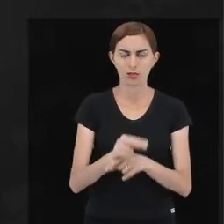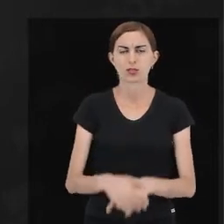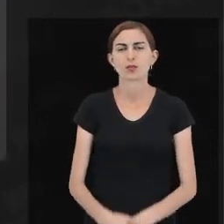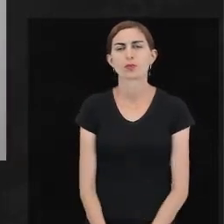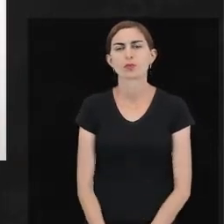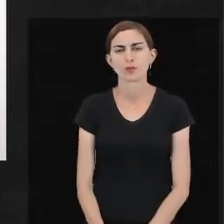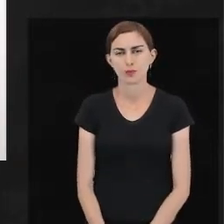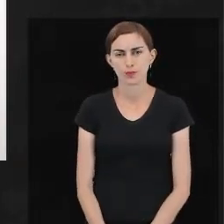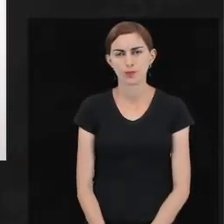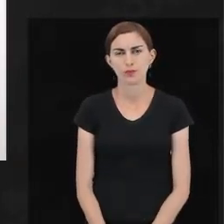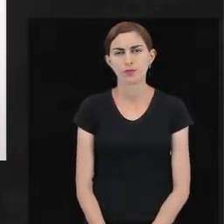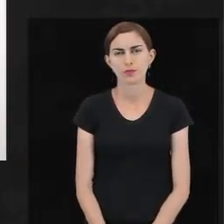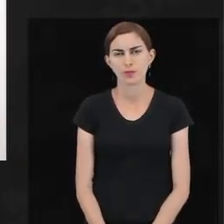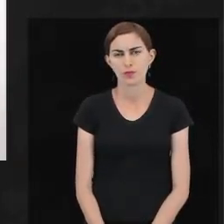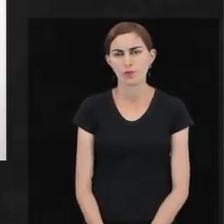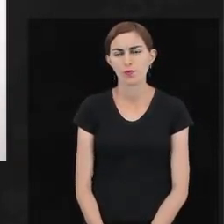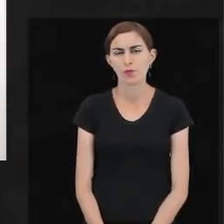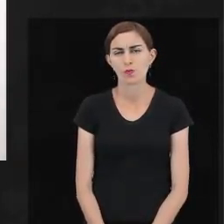proteção.